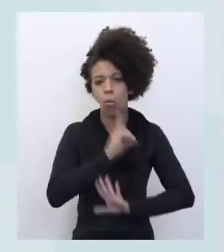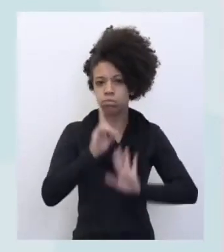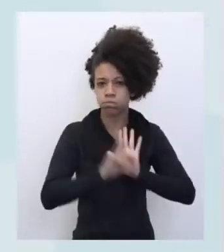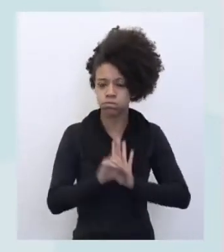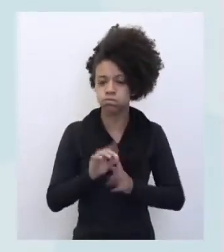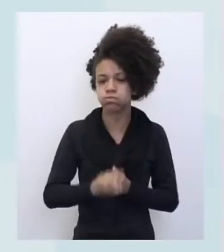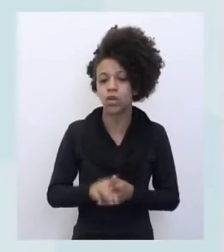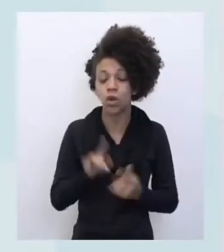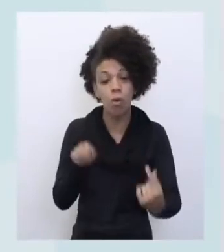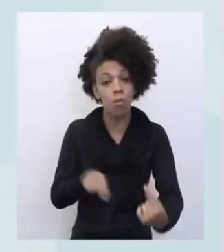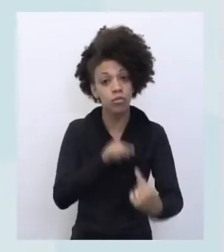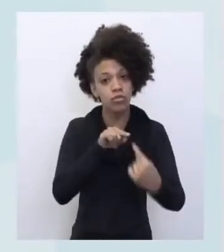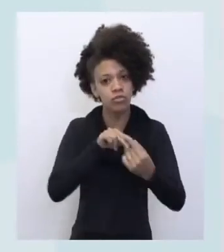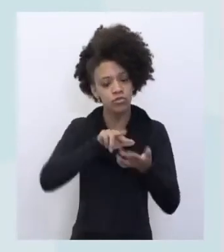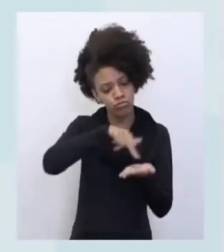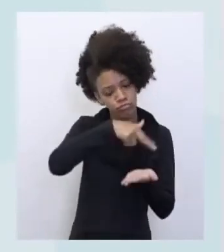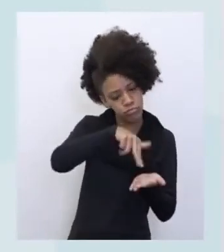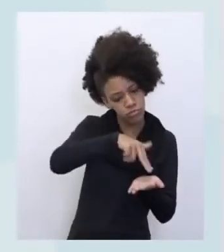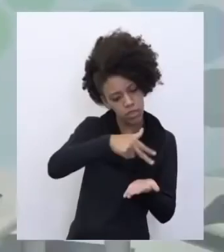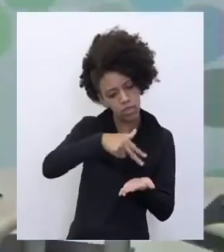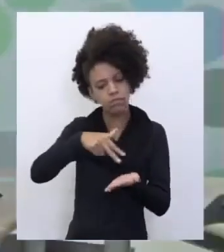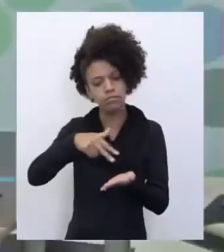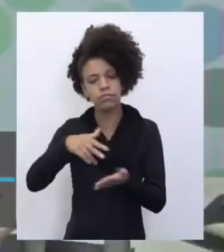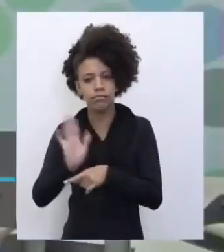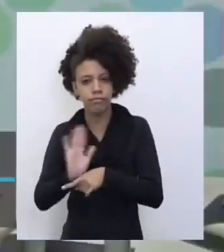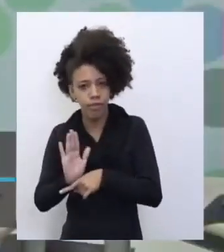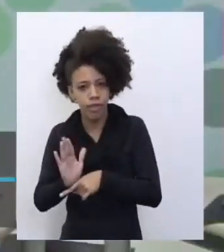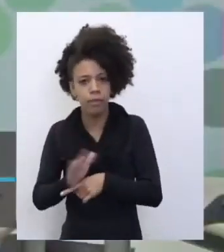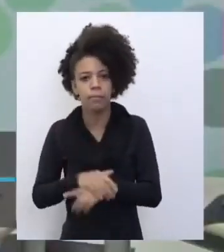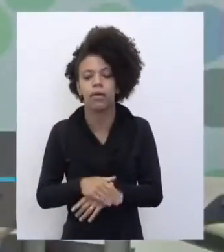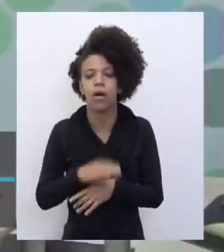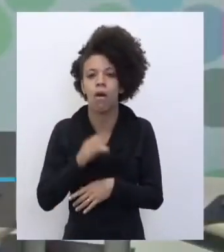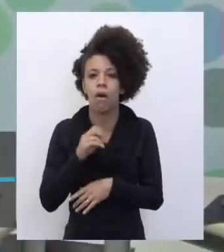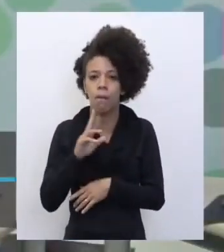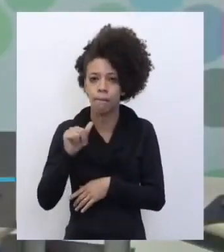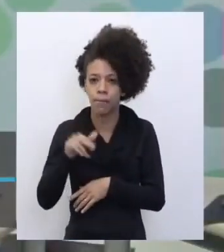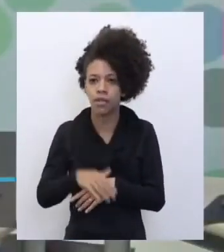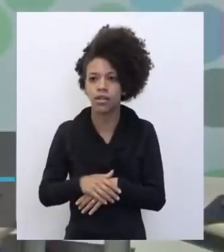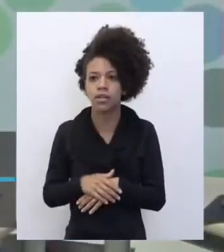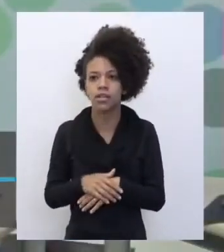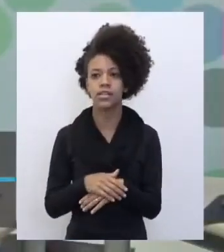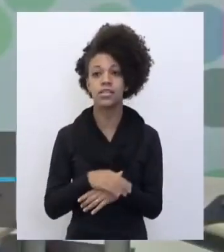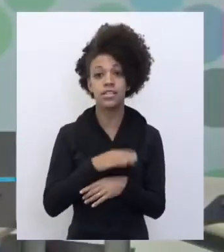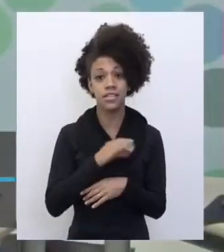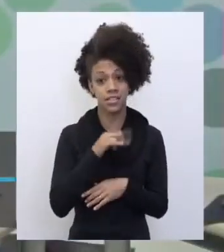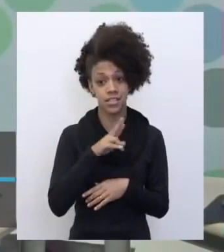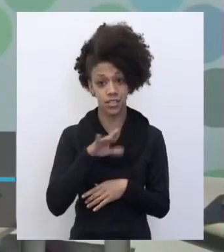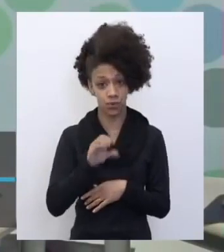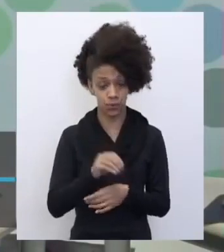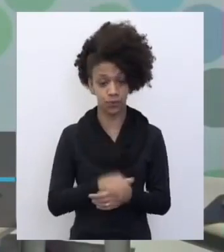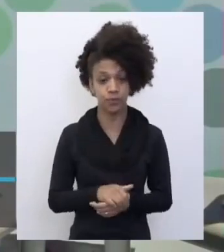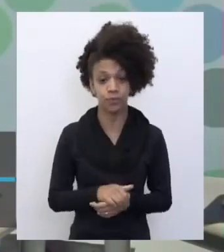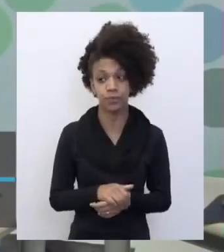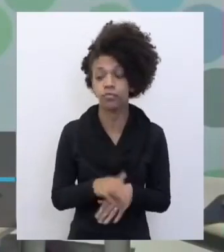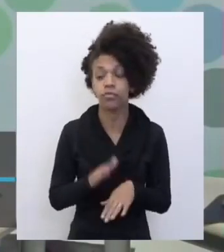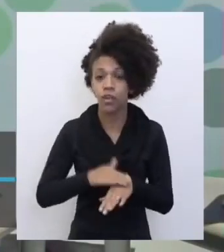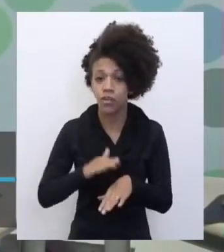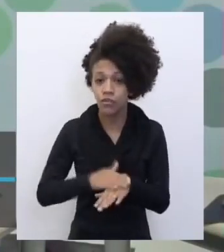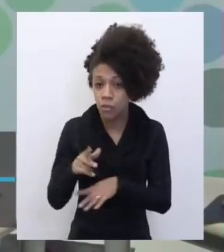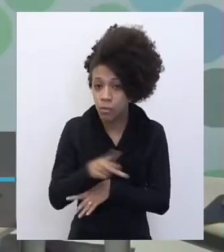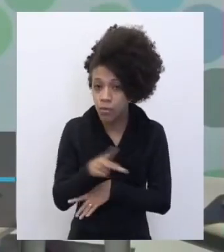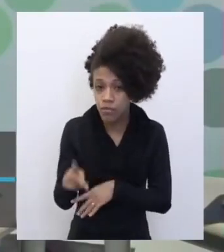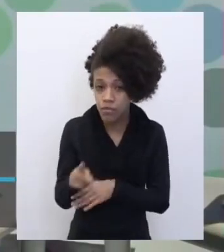de dança, cinema, ópera e circo. A gente vai assistir um videozinho curtinho de uma entrevista que eu fiz com um professor dos